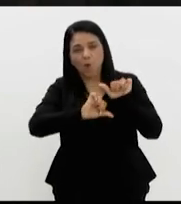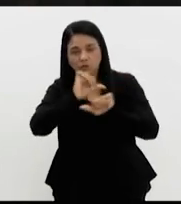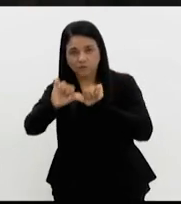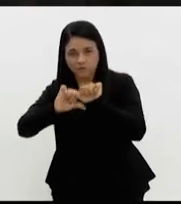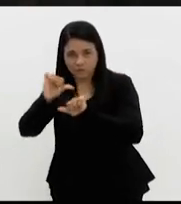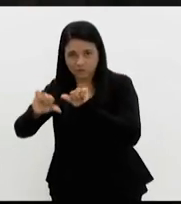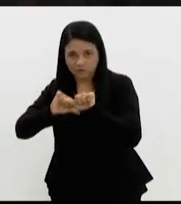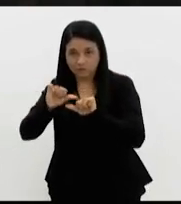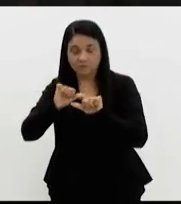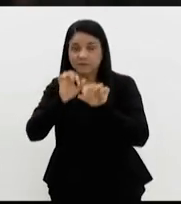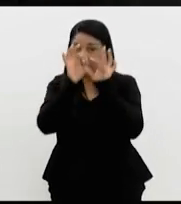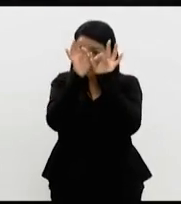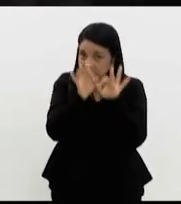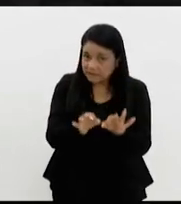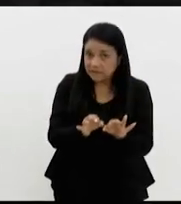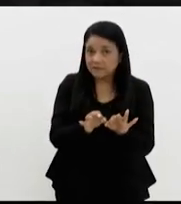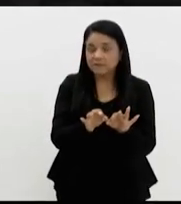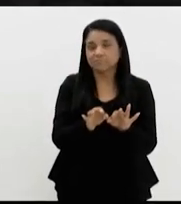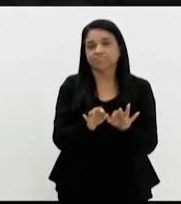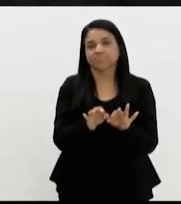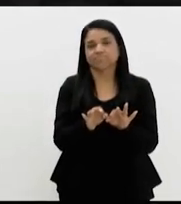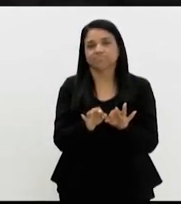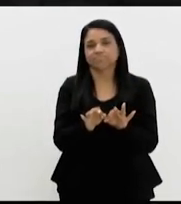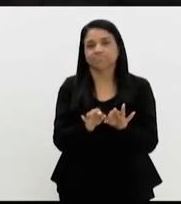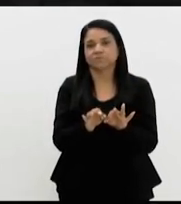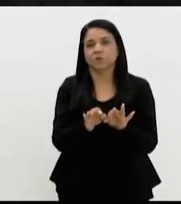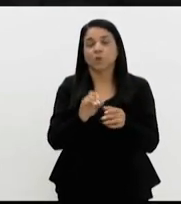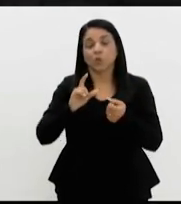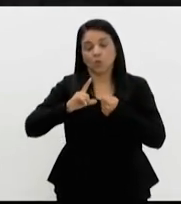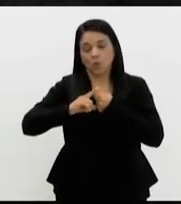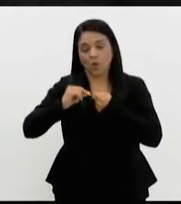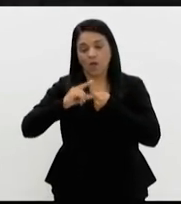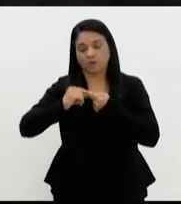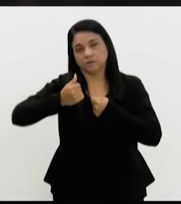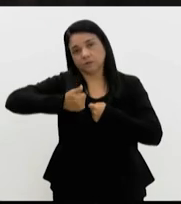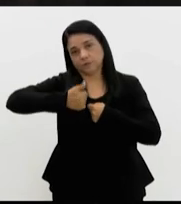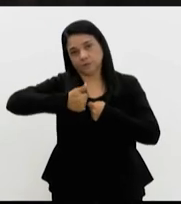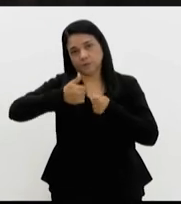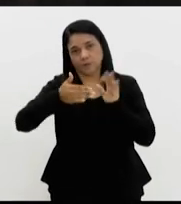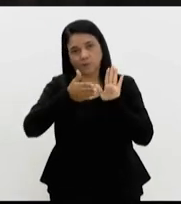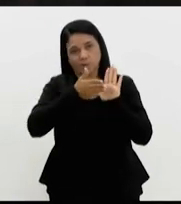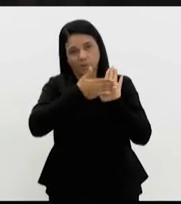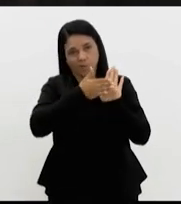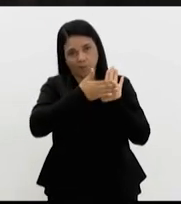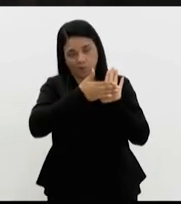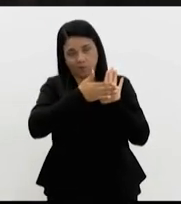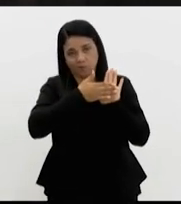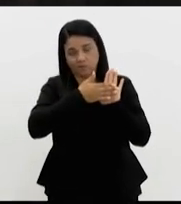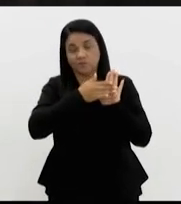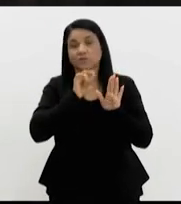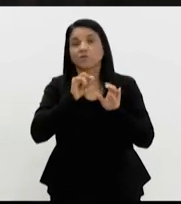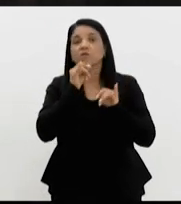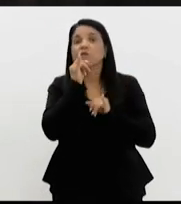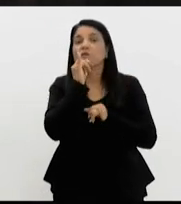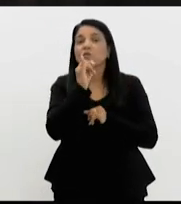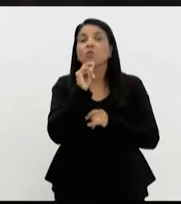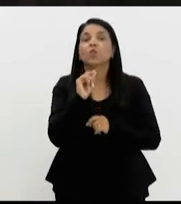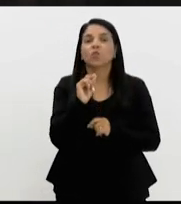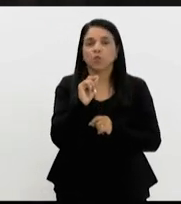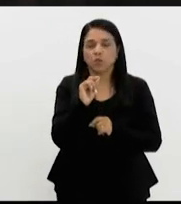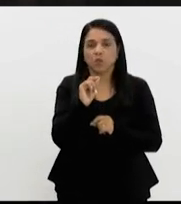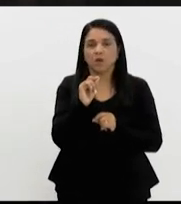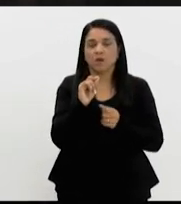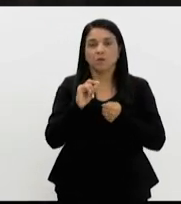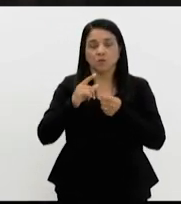sensível e correta é a do artigo 1º da proposta, que diz o seguinte: o